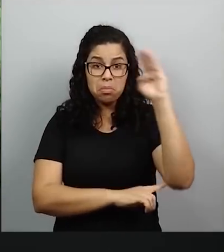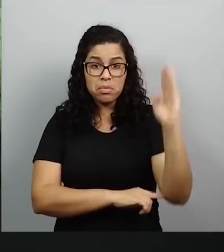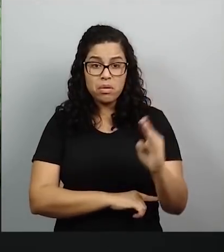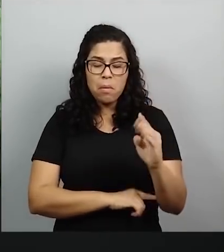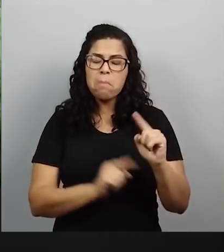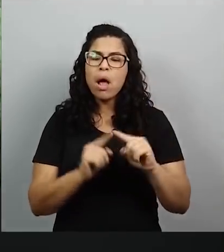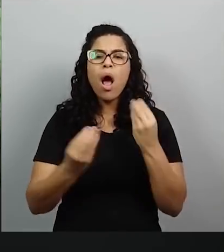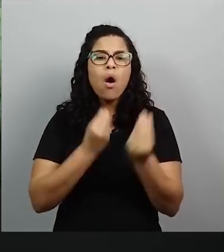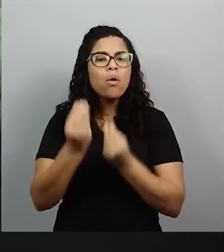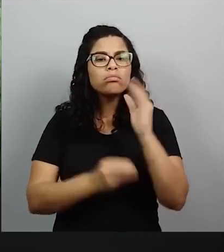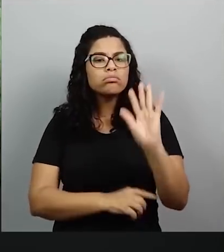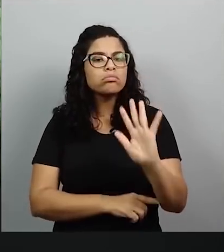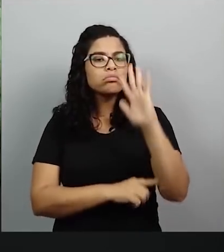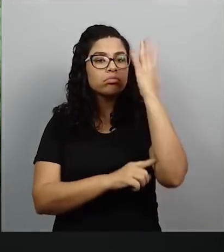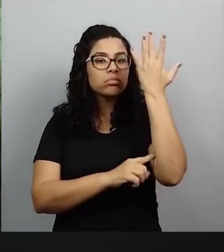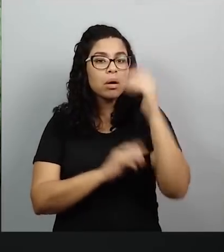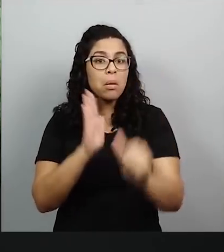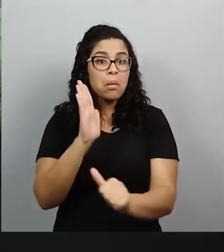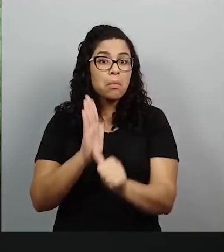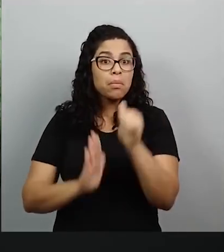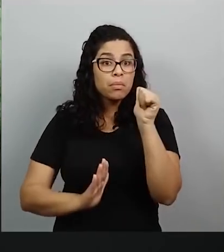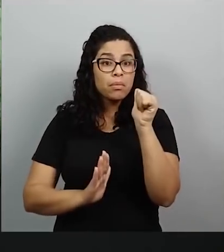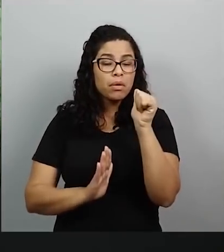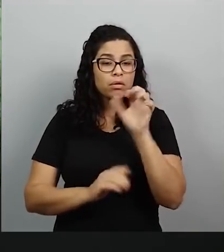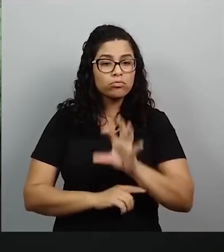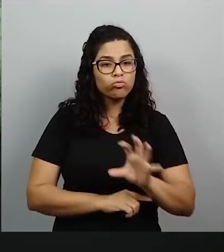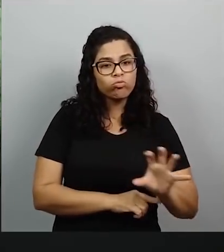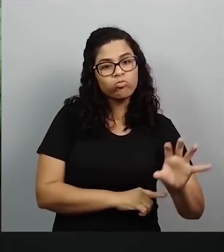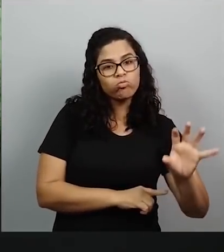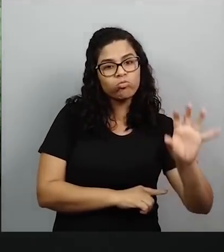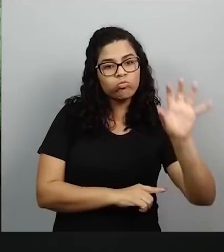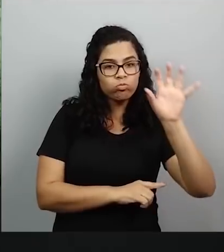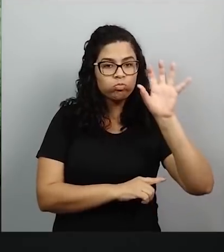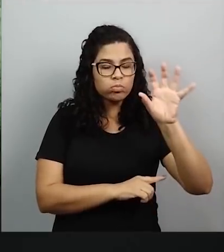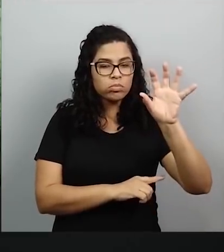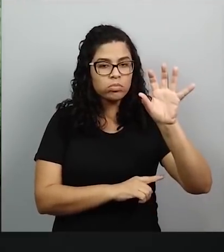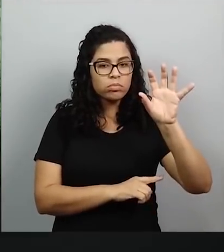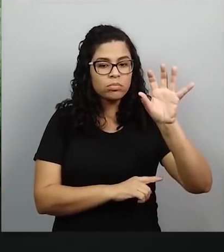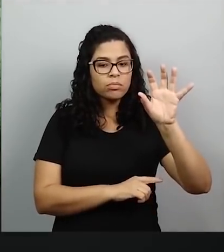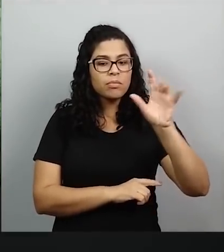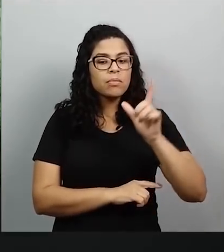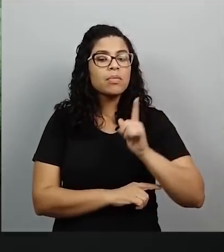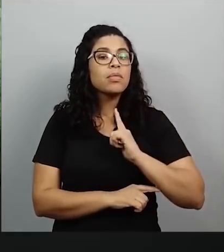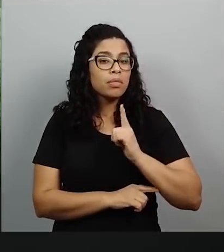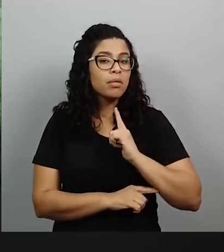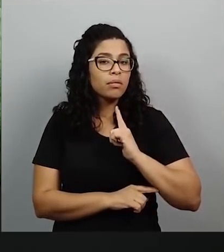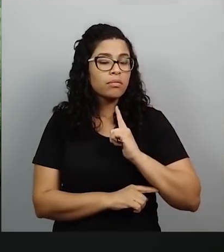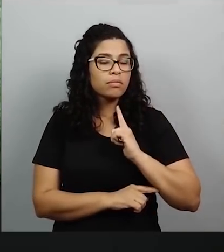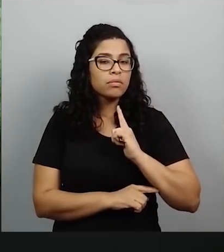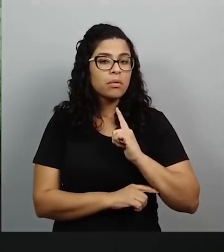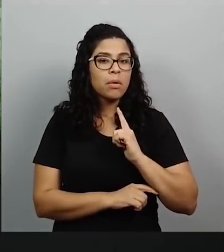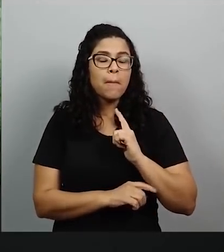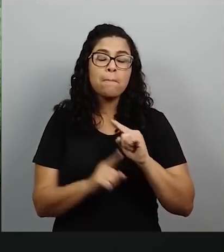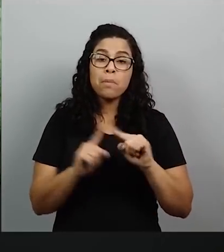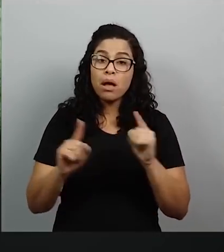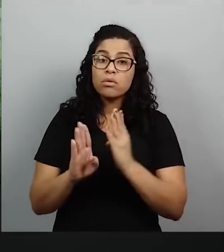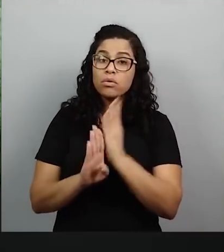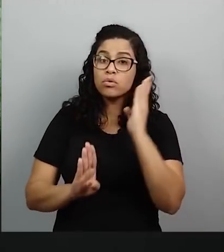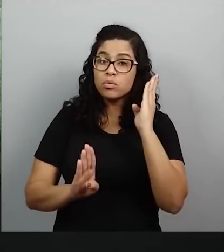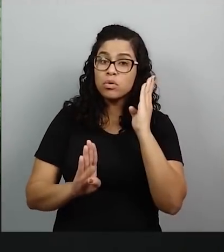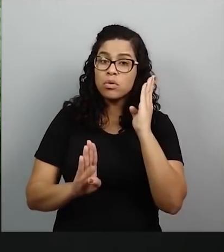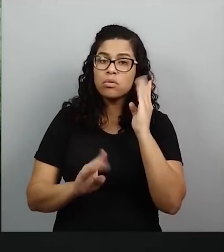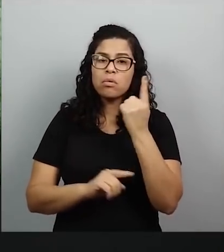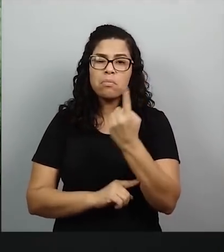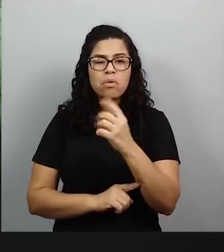E como isso aconteceu? As primeiras ocupações desse território, apesar de que o